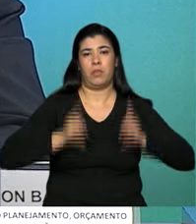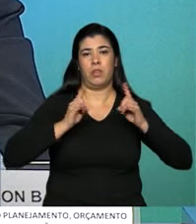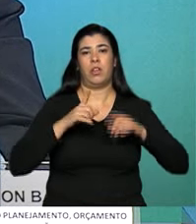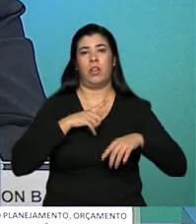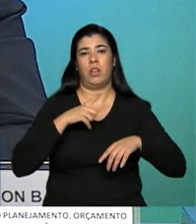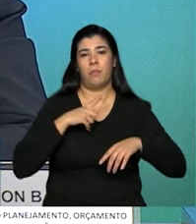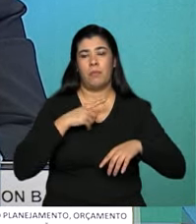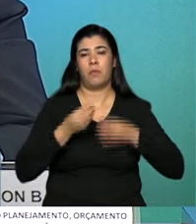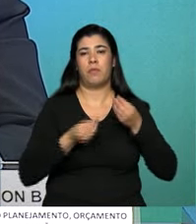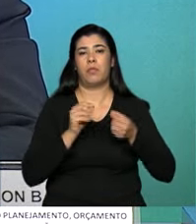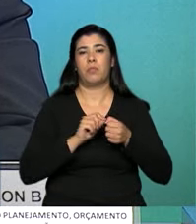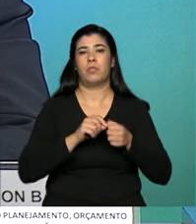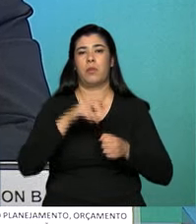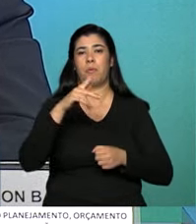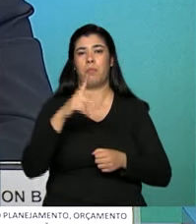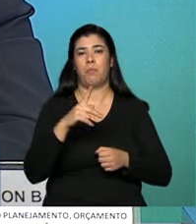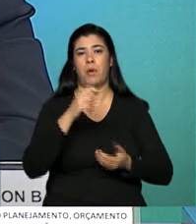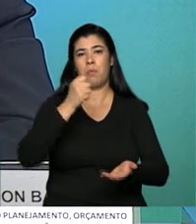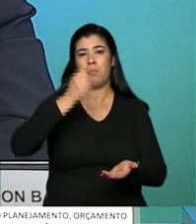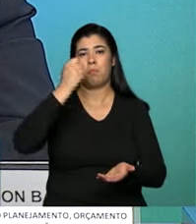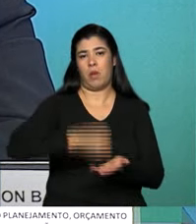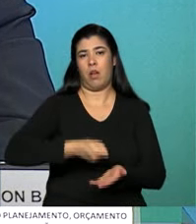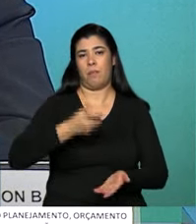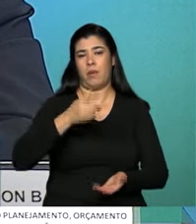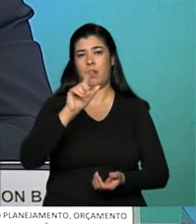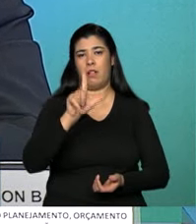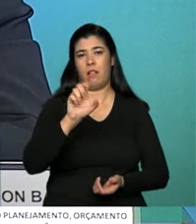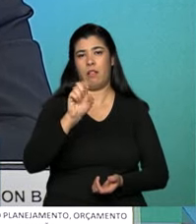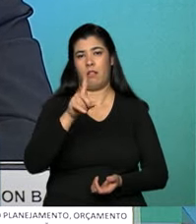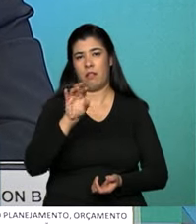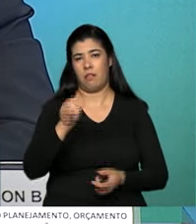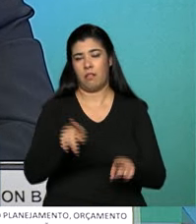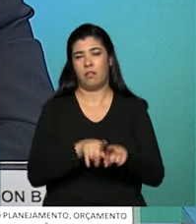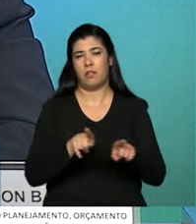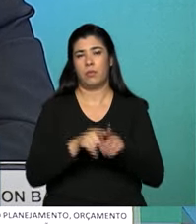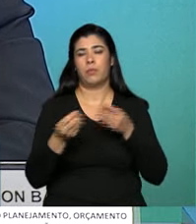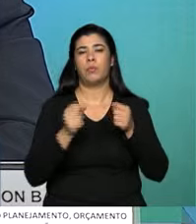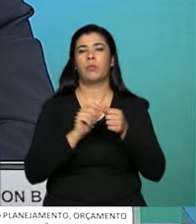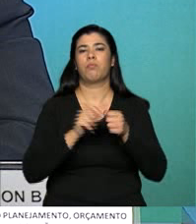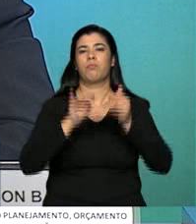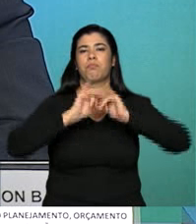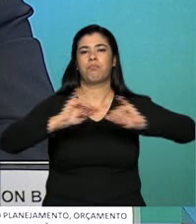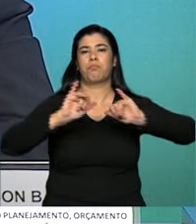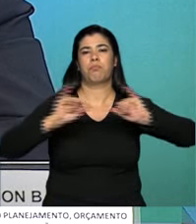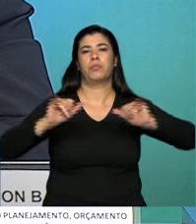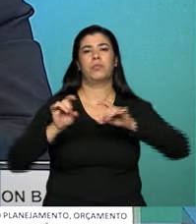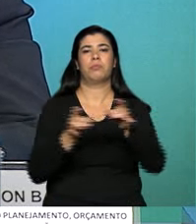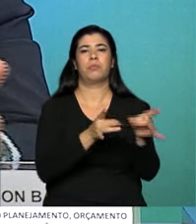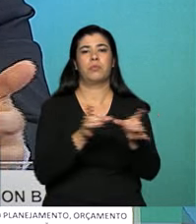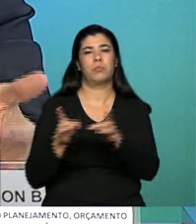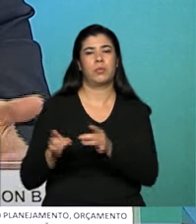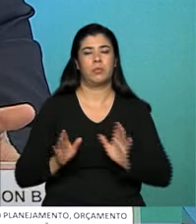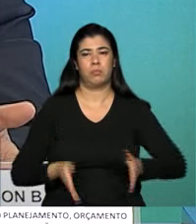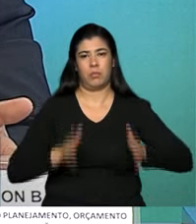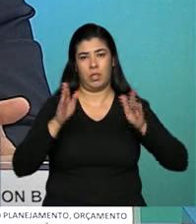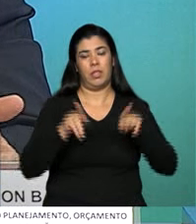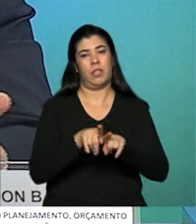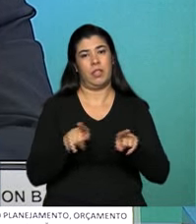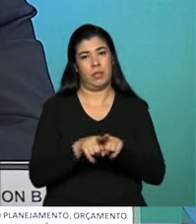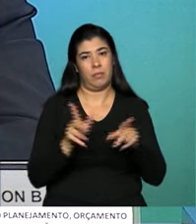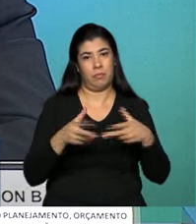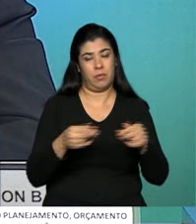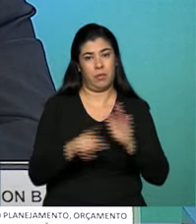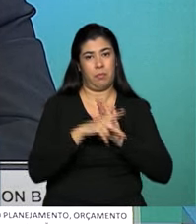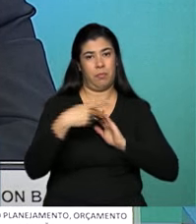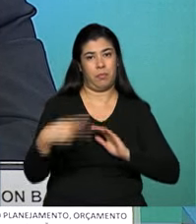processo aberto e racionalizando a utilização de imóveis onde isso for eh possível Além da questão dos imóveis da